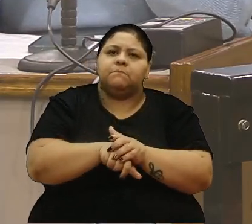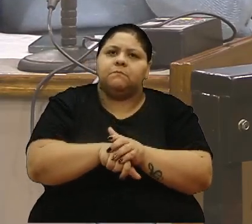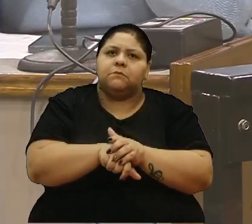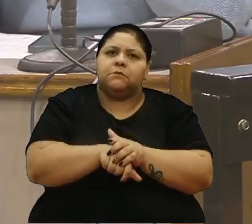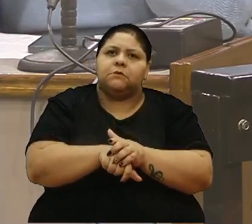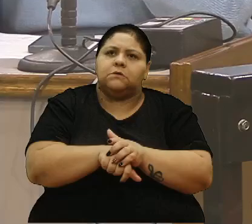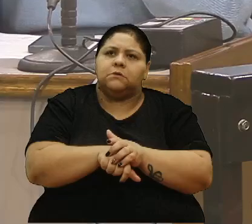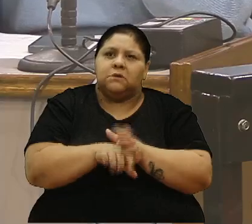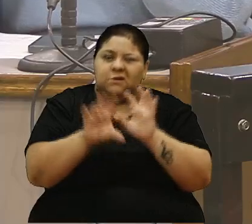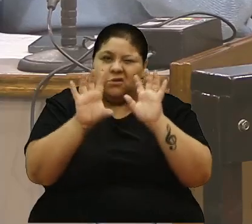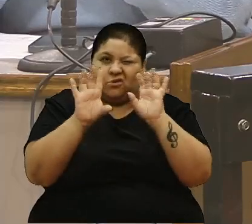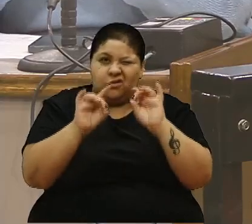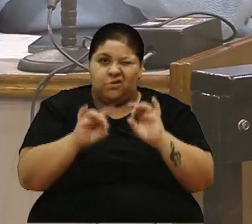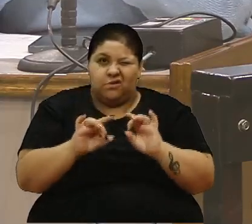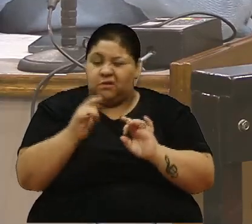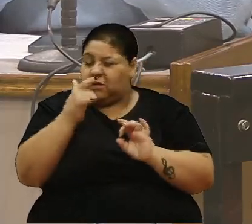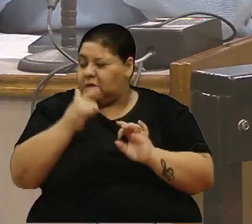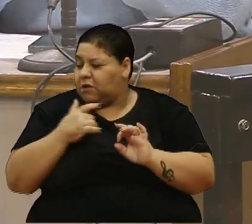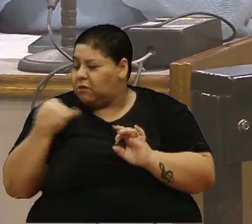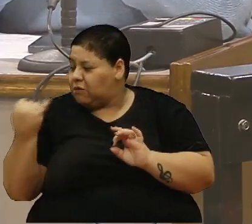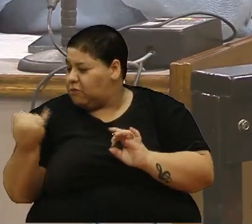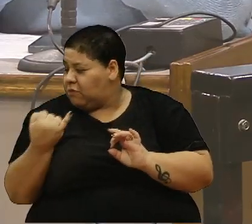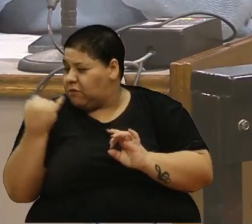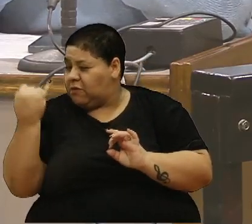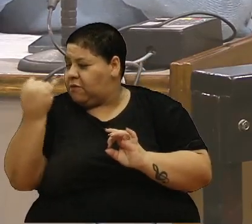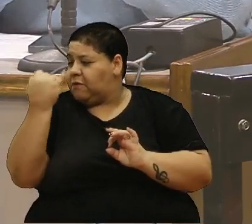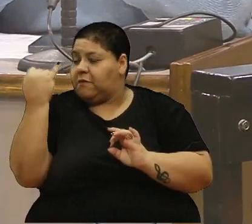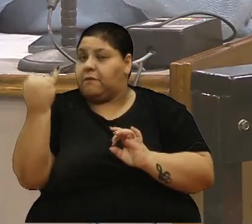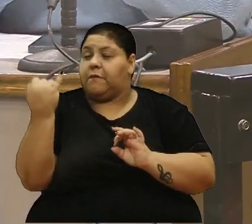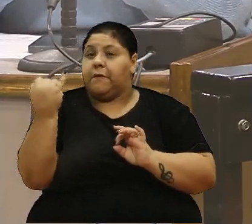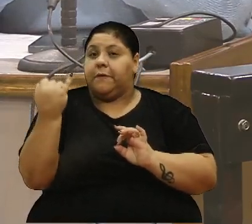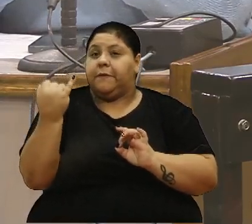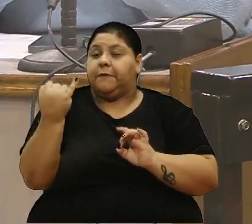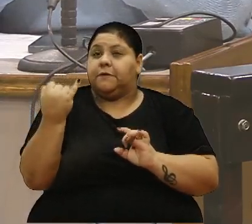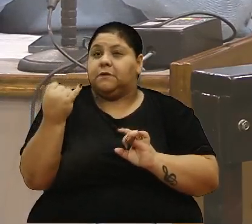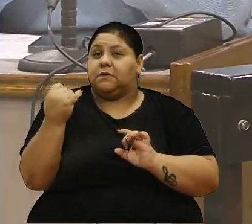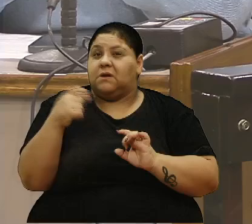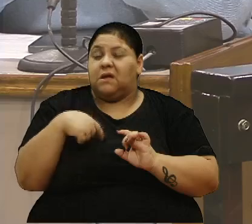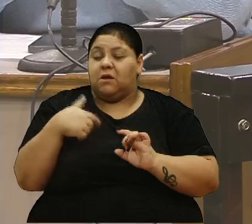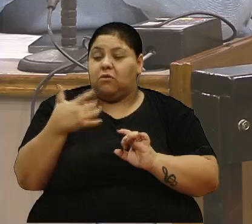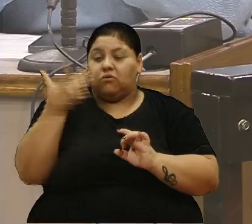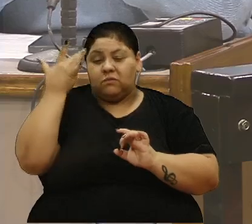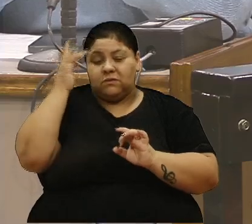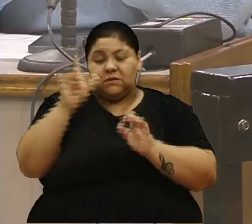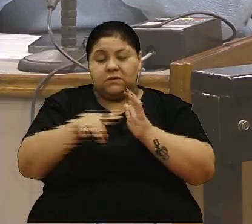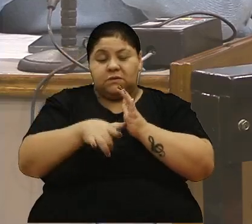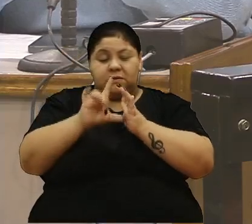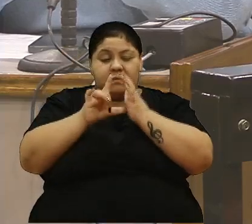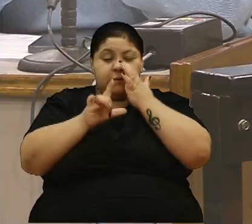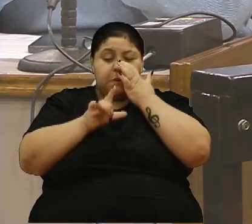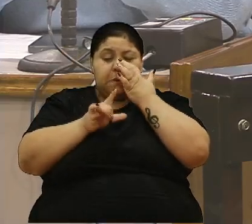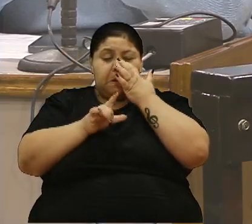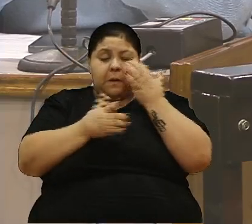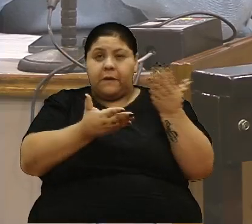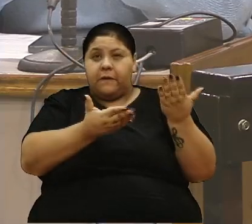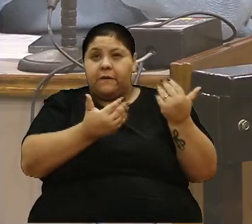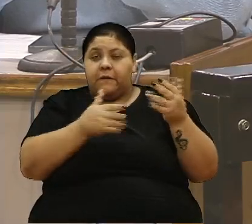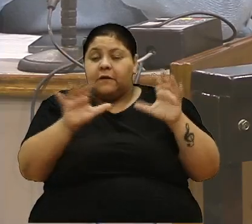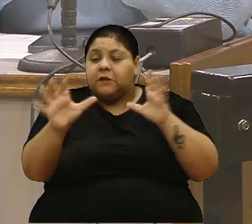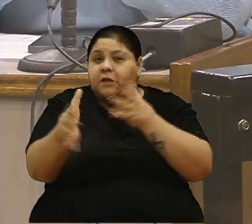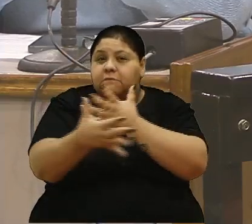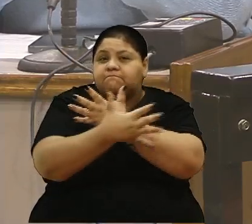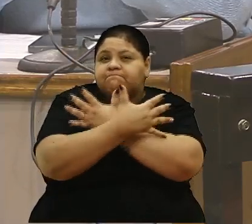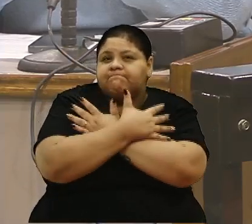Um detalhe, gente, que eu achei muito, eu nem tinha esse conhecimento, que esses jovens que foram acolhidos